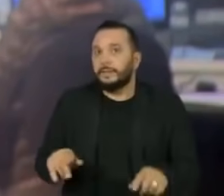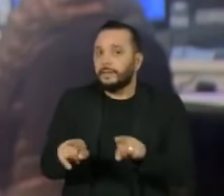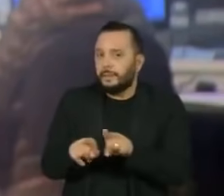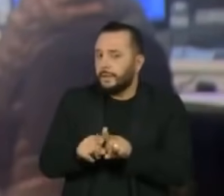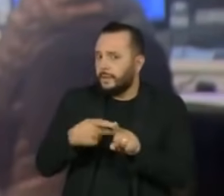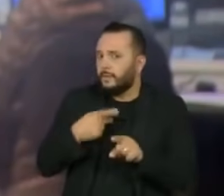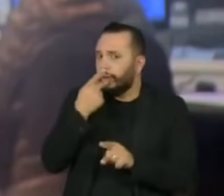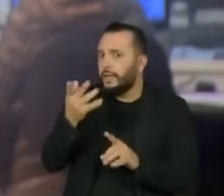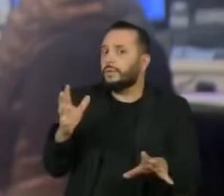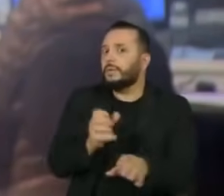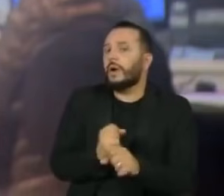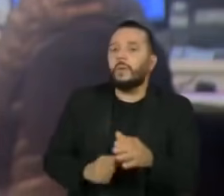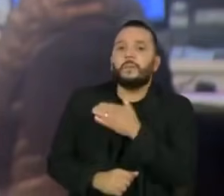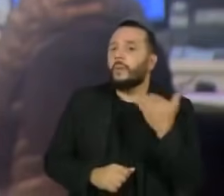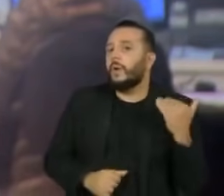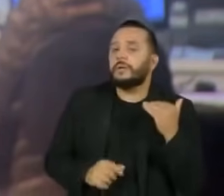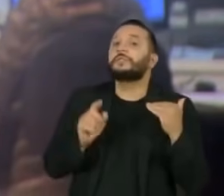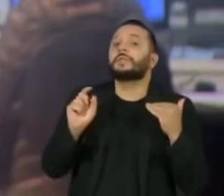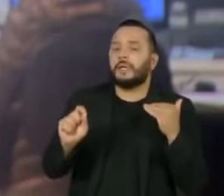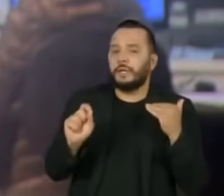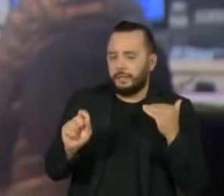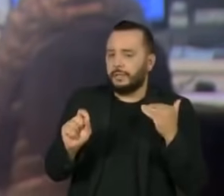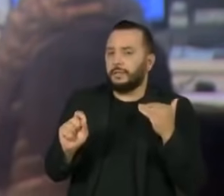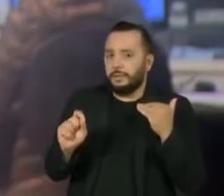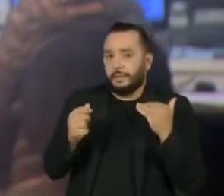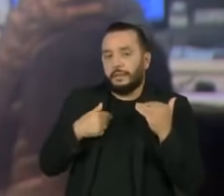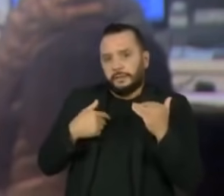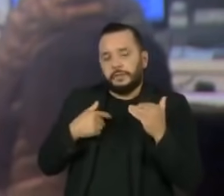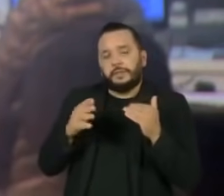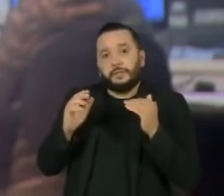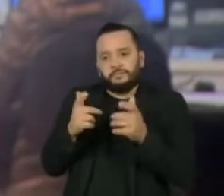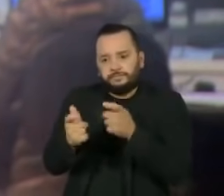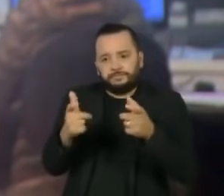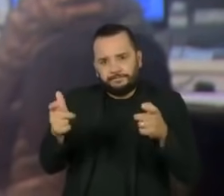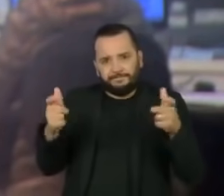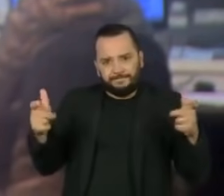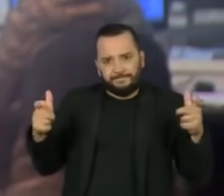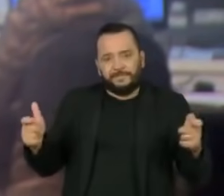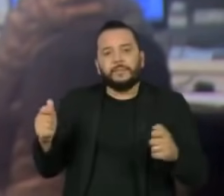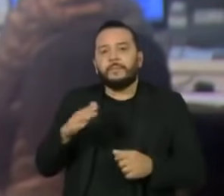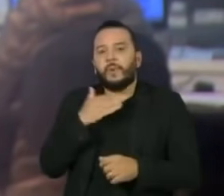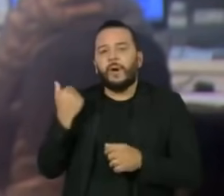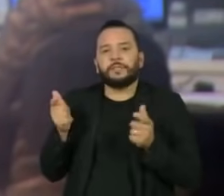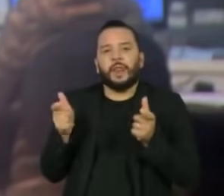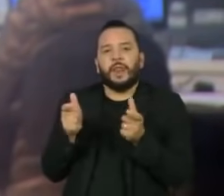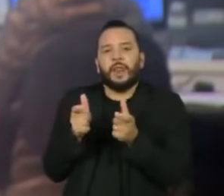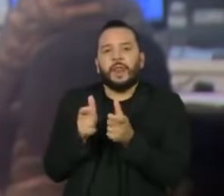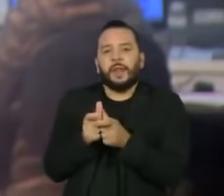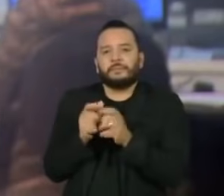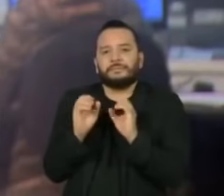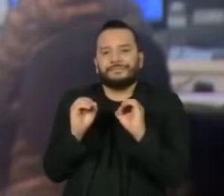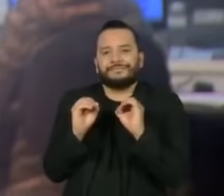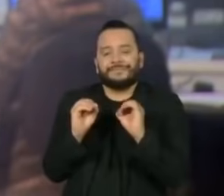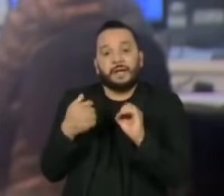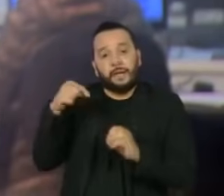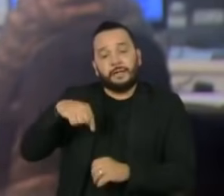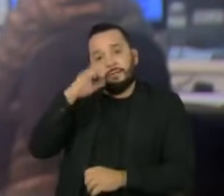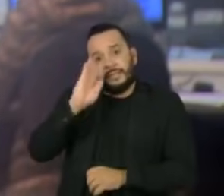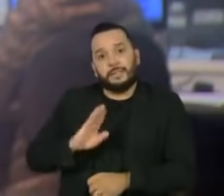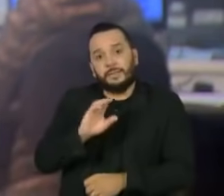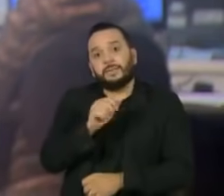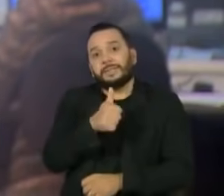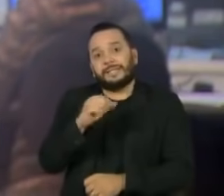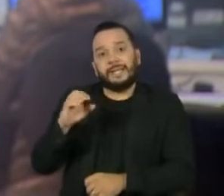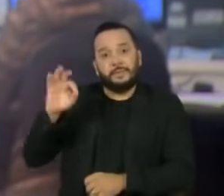antes que o número de óbitos em queda é resultado principalmente da vacinação. No estado de São Paulo, por exemplo, 100% dos